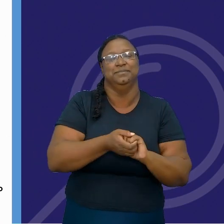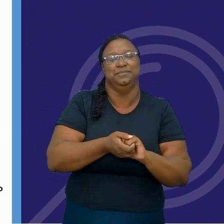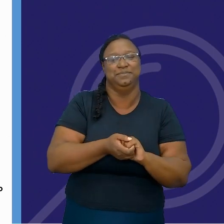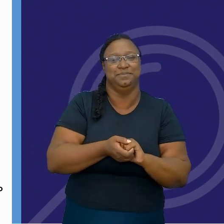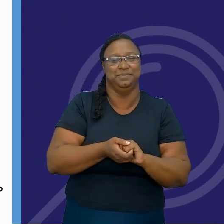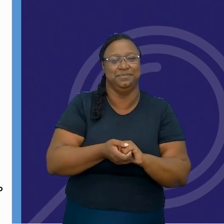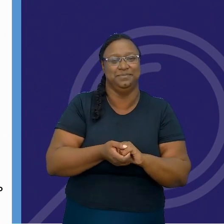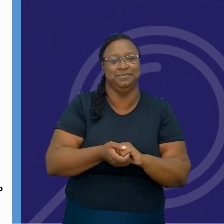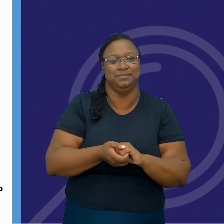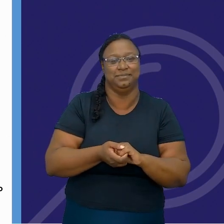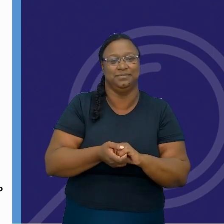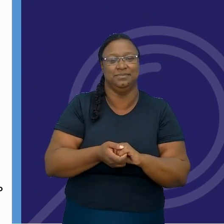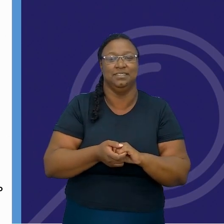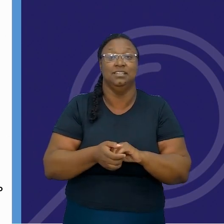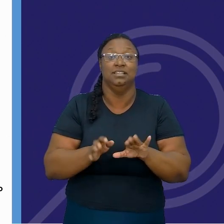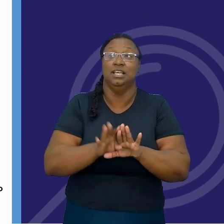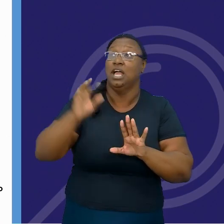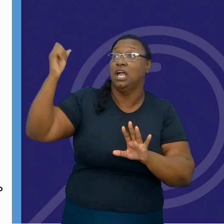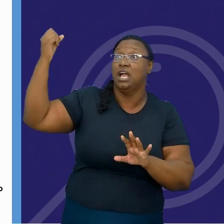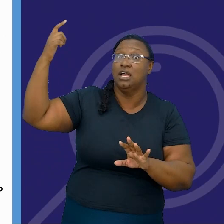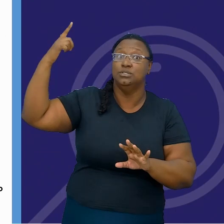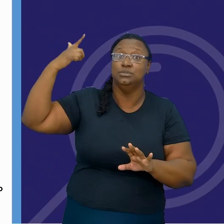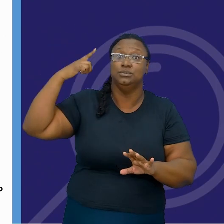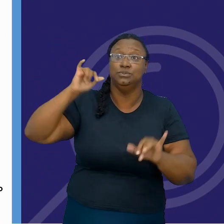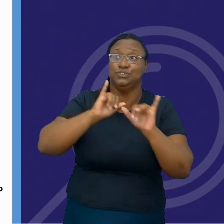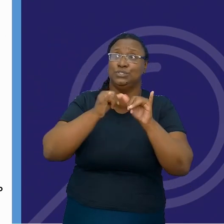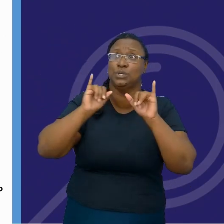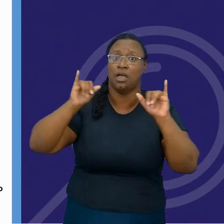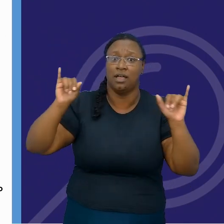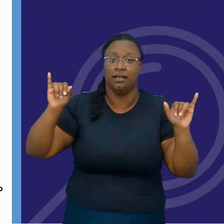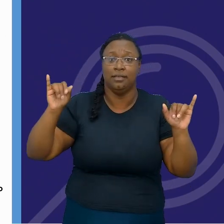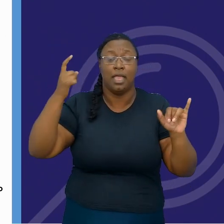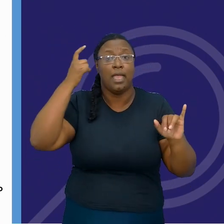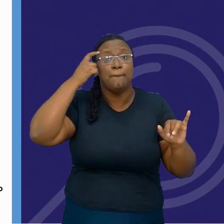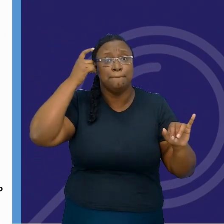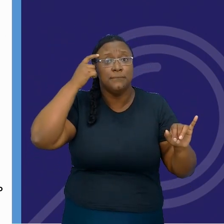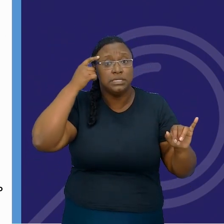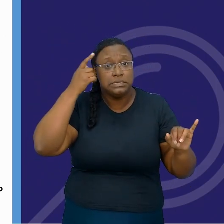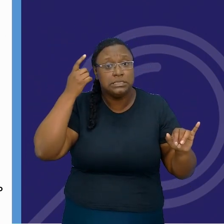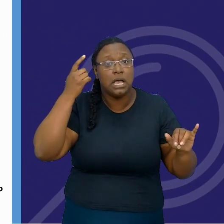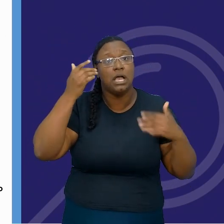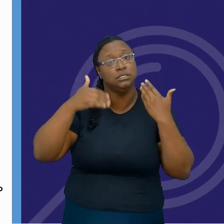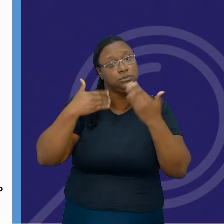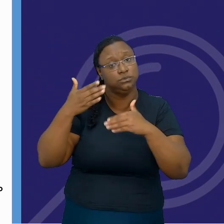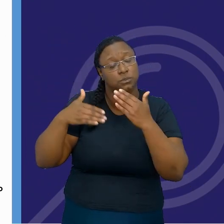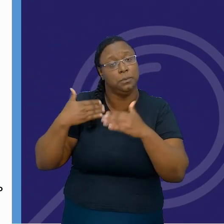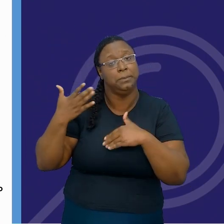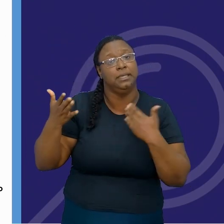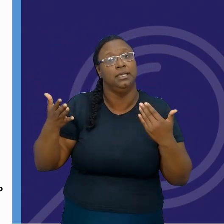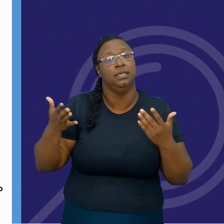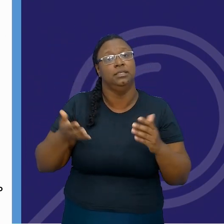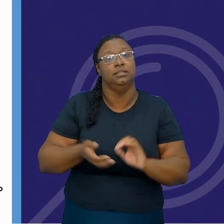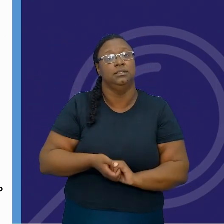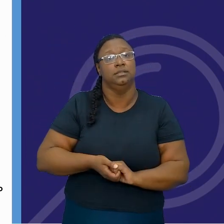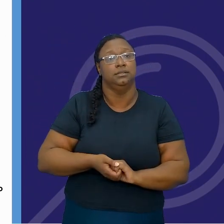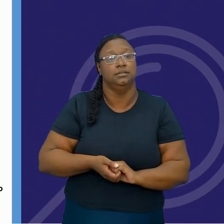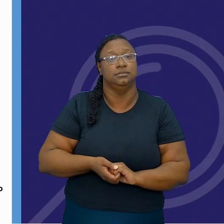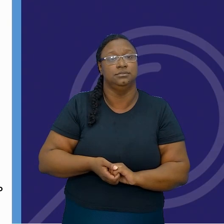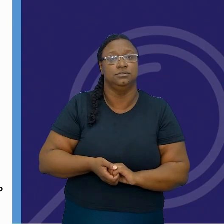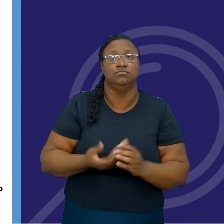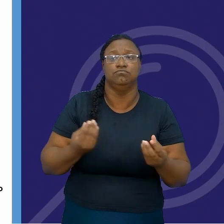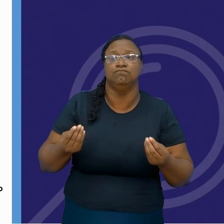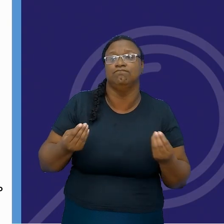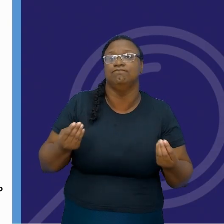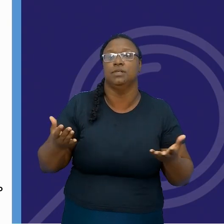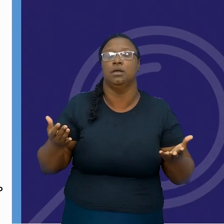sustentável, que seria da energia solar mesmo. Então, a gente pode pensar, né, o desenvolvimento da matriz de energia nessas